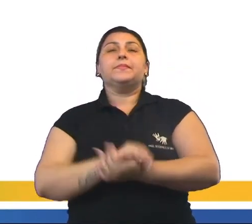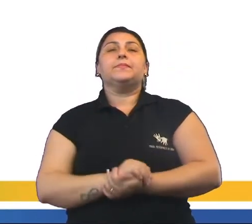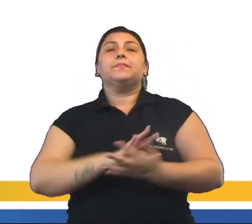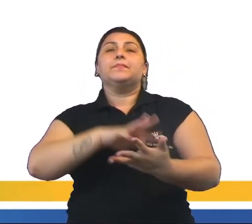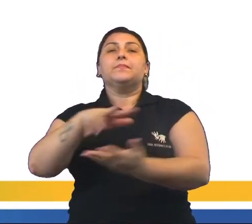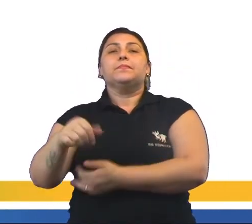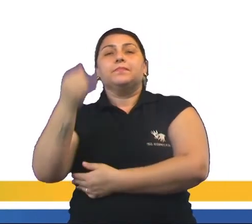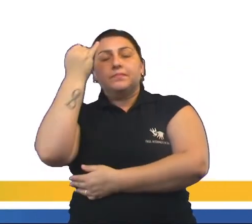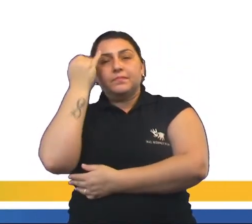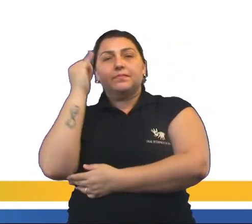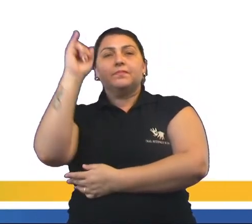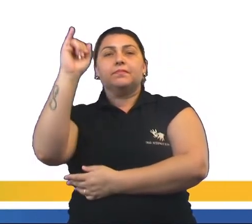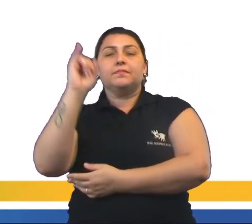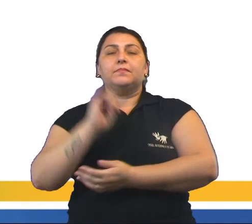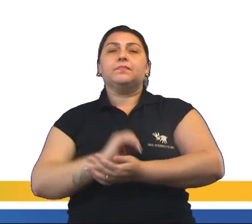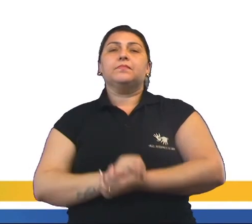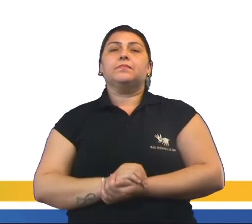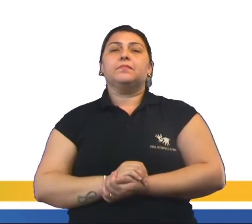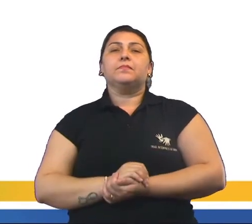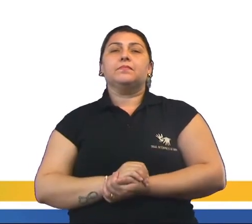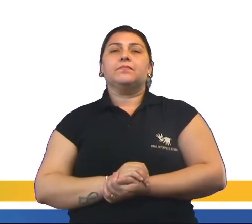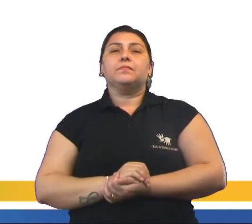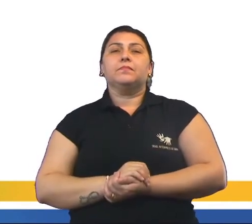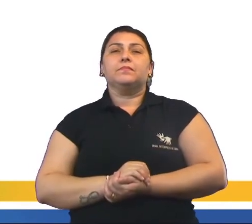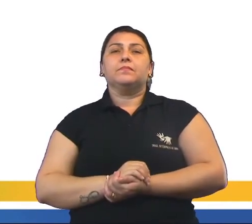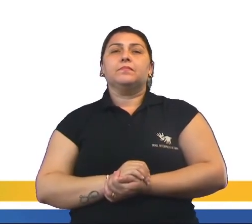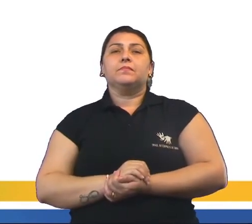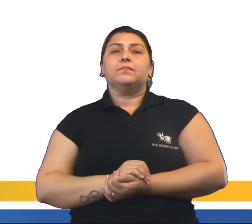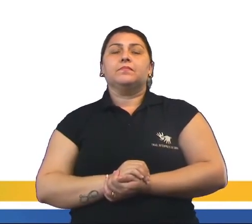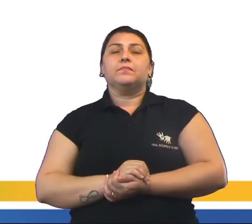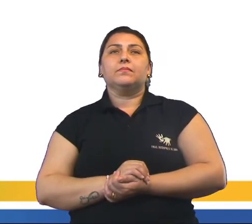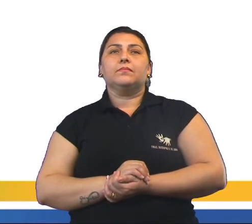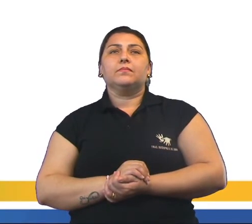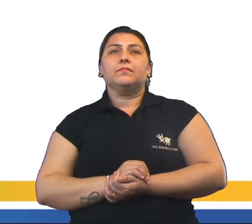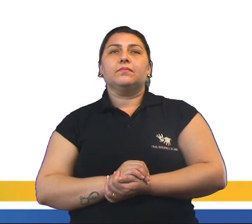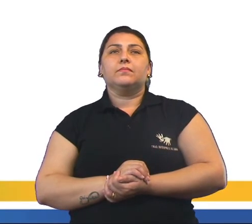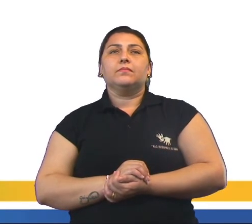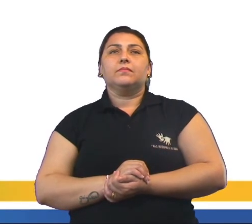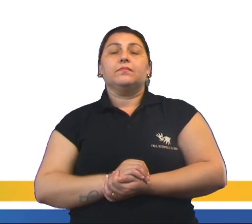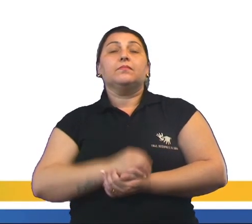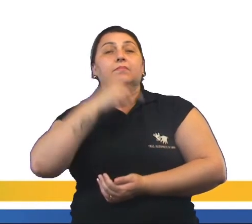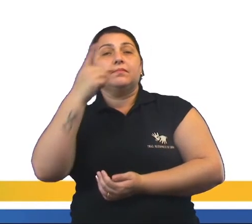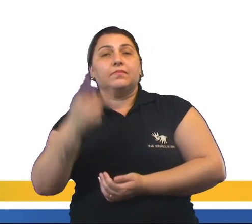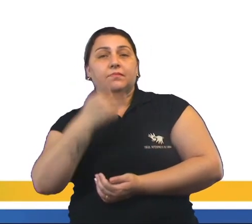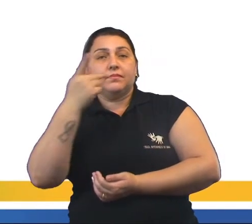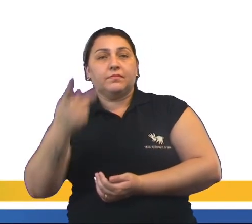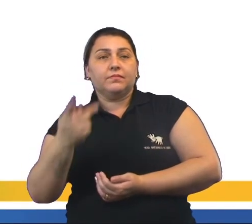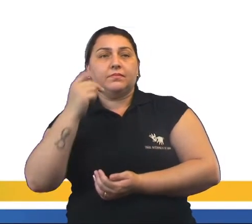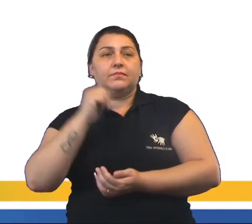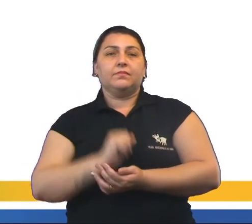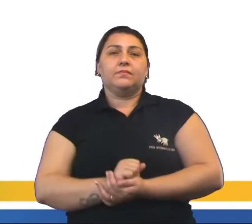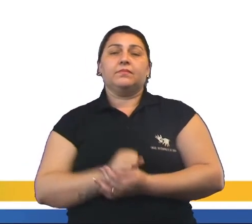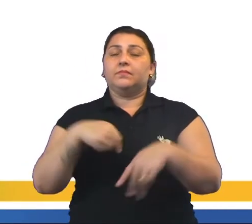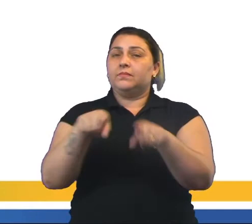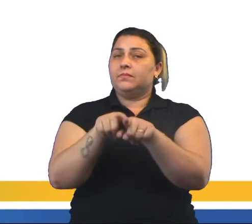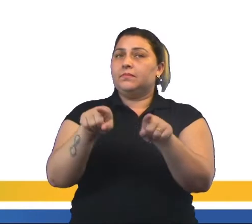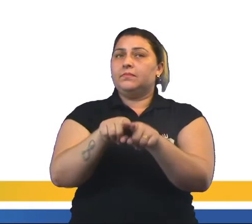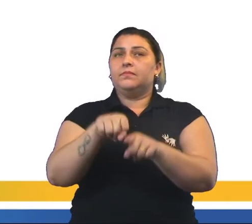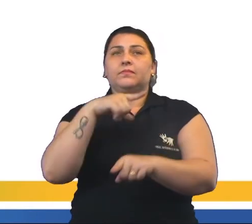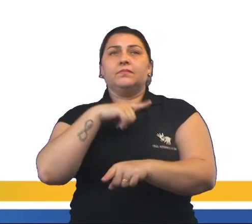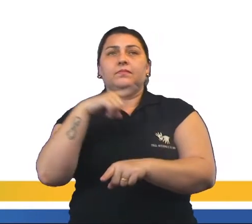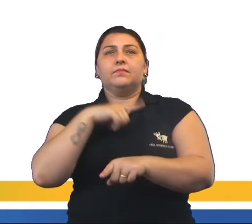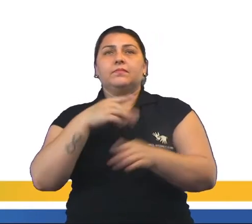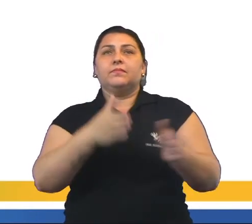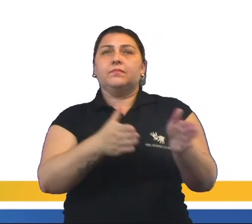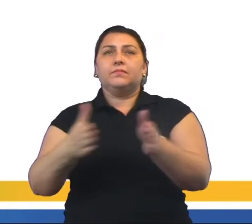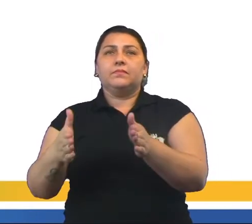das ideias ou no mundo terreno, né? E também temos o